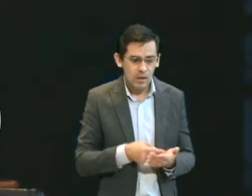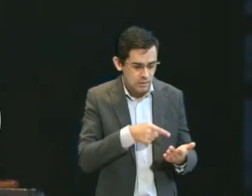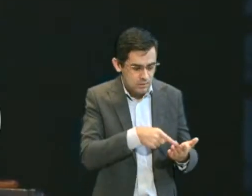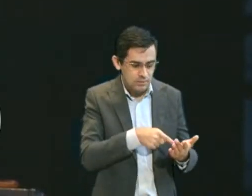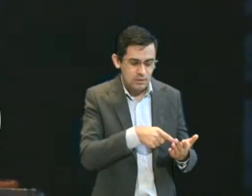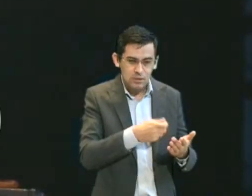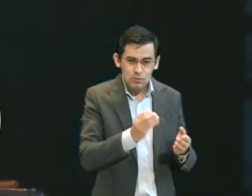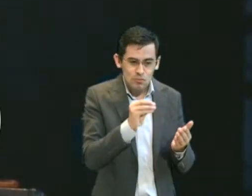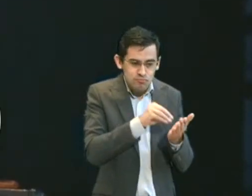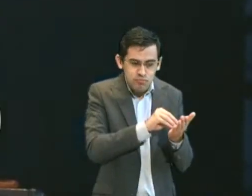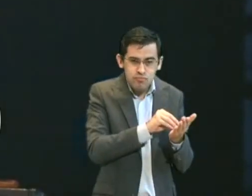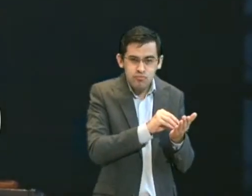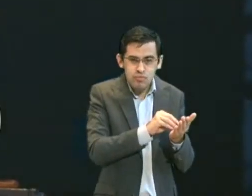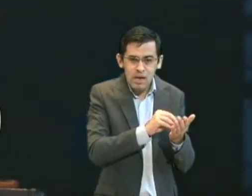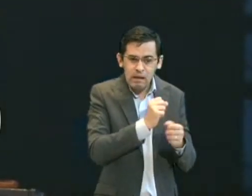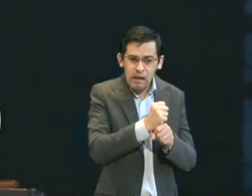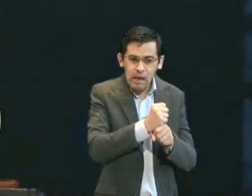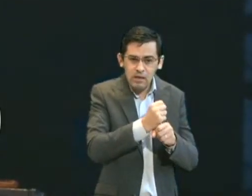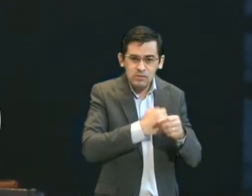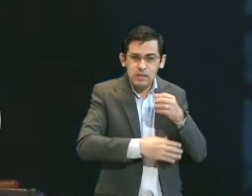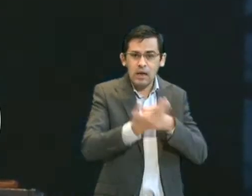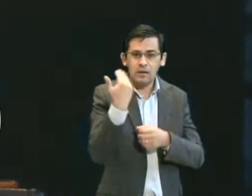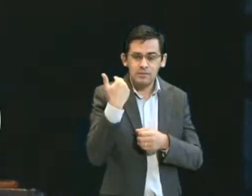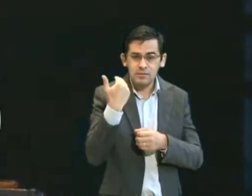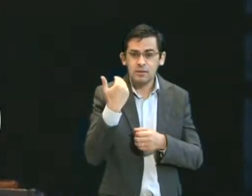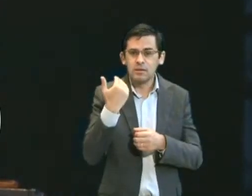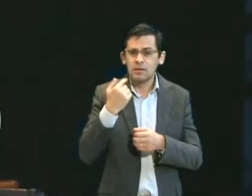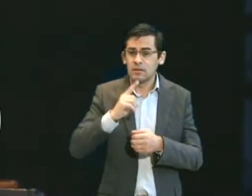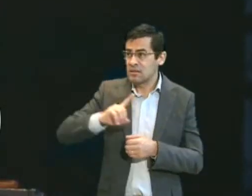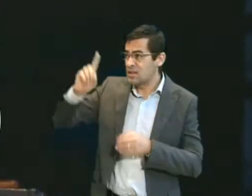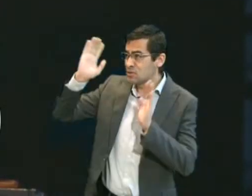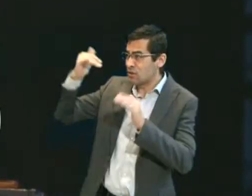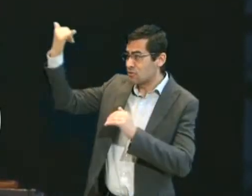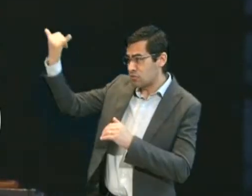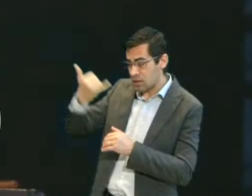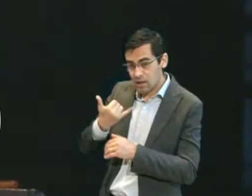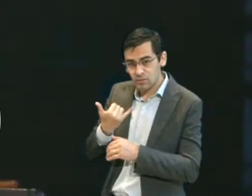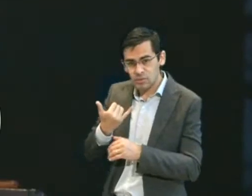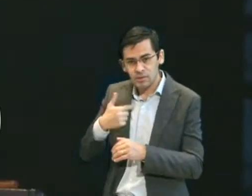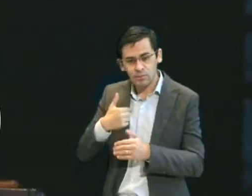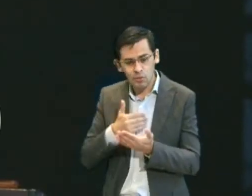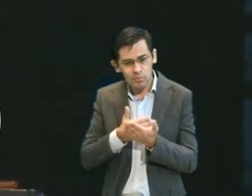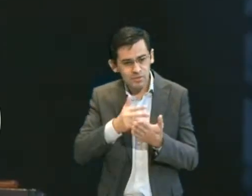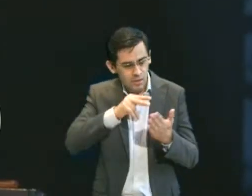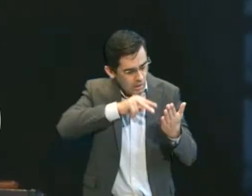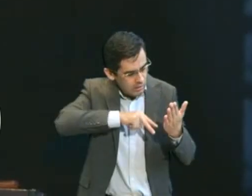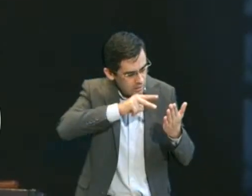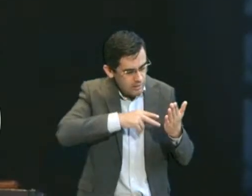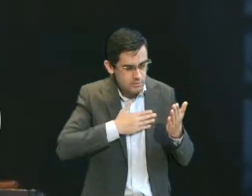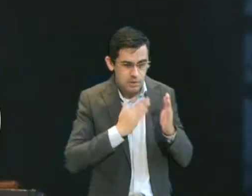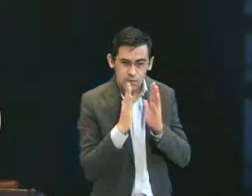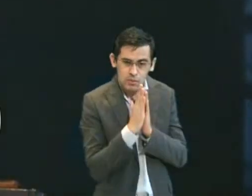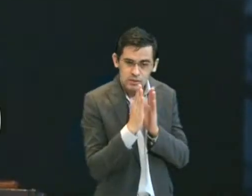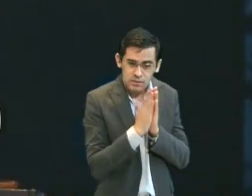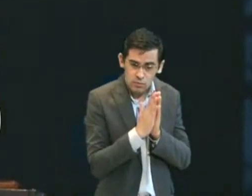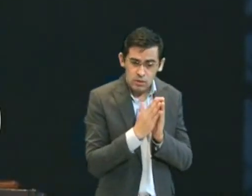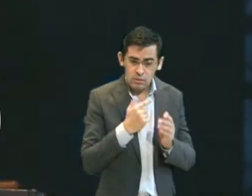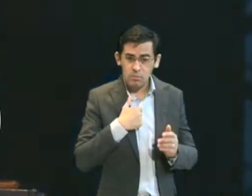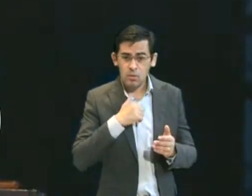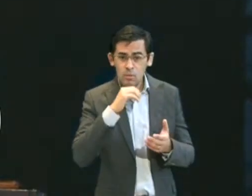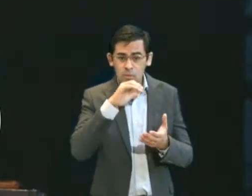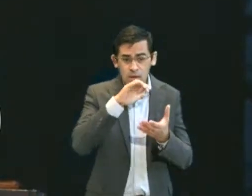aqui anos antes, Deus já tinha falado. E aí eu comecei a ler as minhas orações sobre o meu